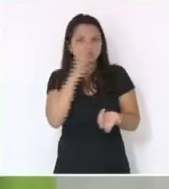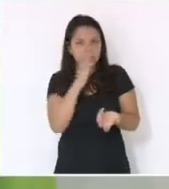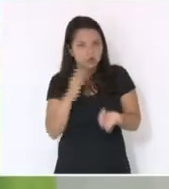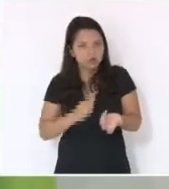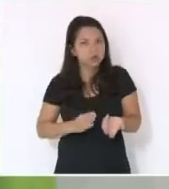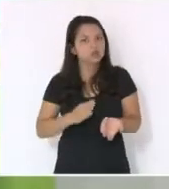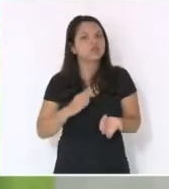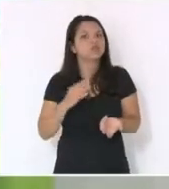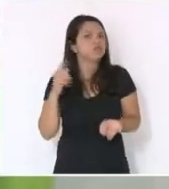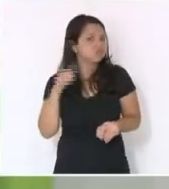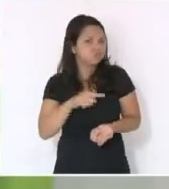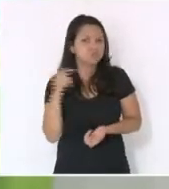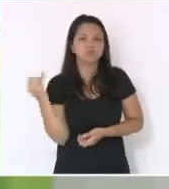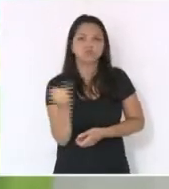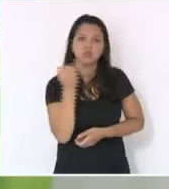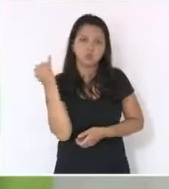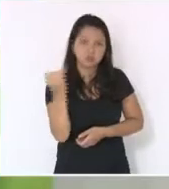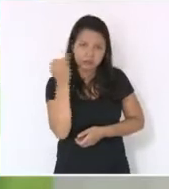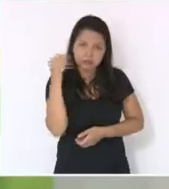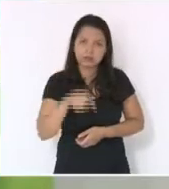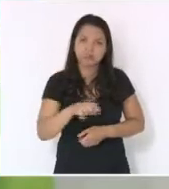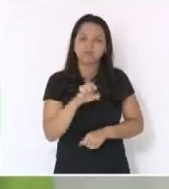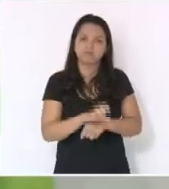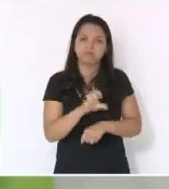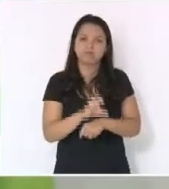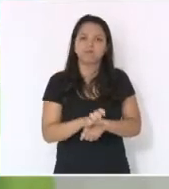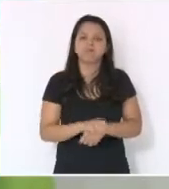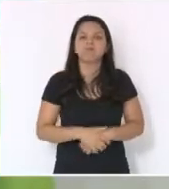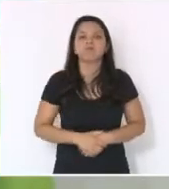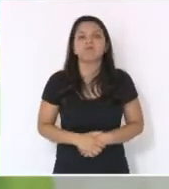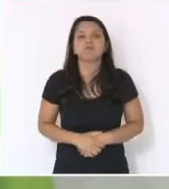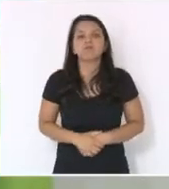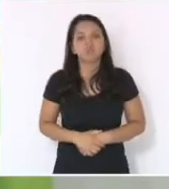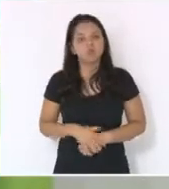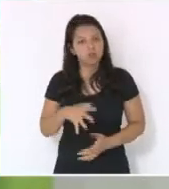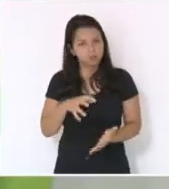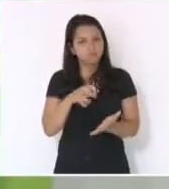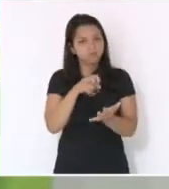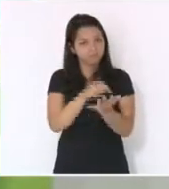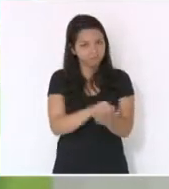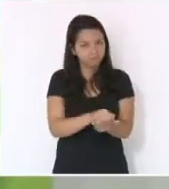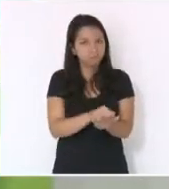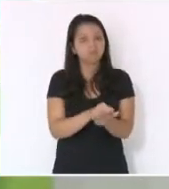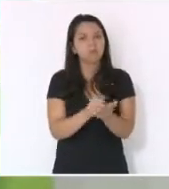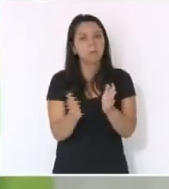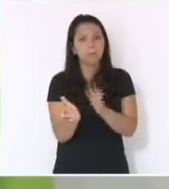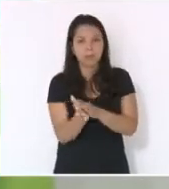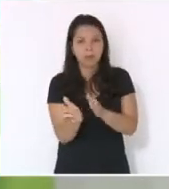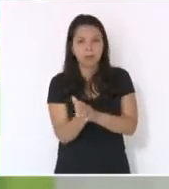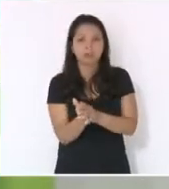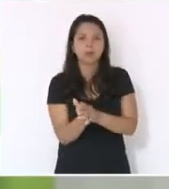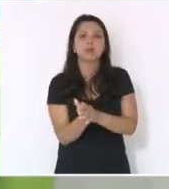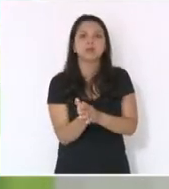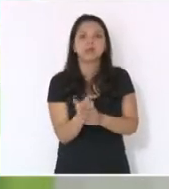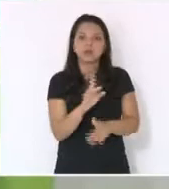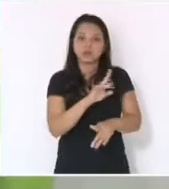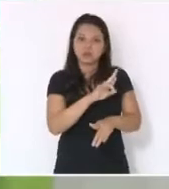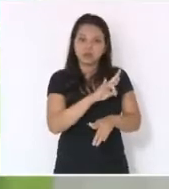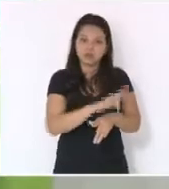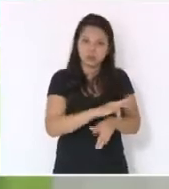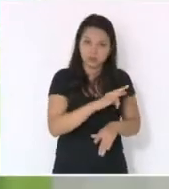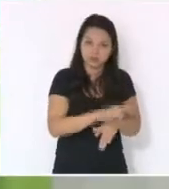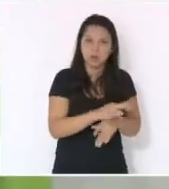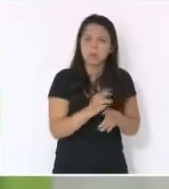muito grande no nosso estado. Então, eu queria deixar aqui o registro dos parabéns à nossa Rio do Sul, parabéns à